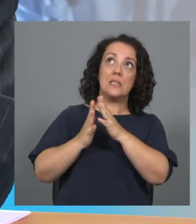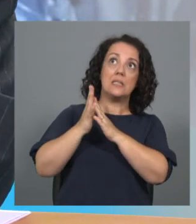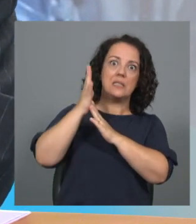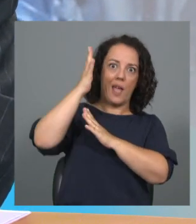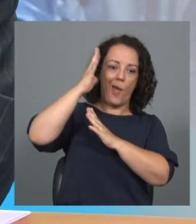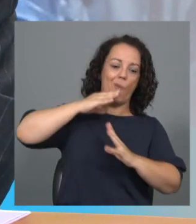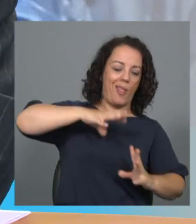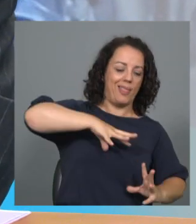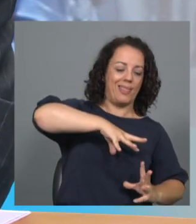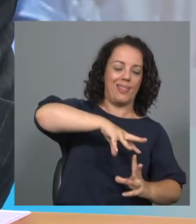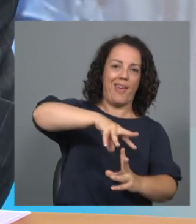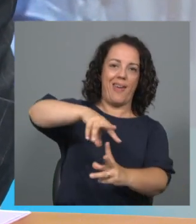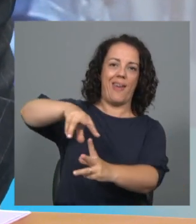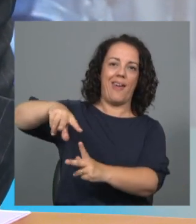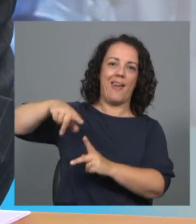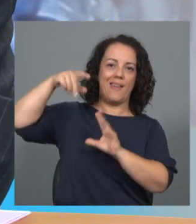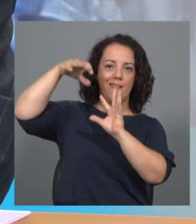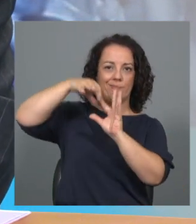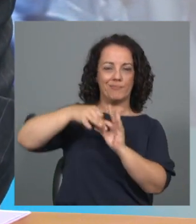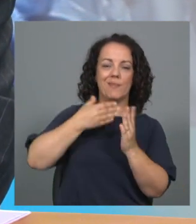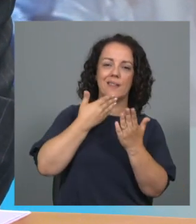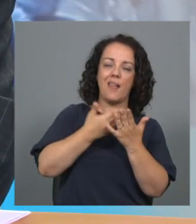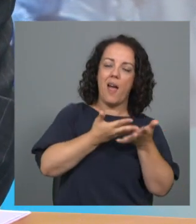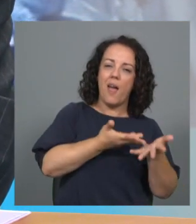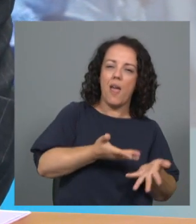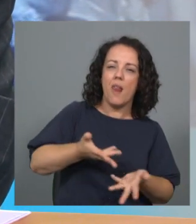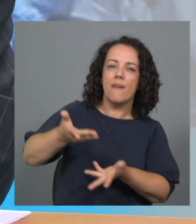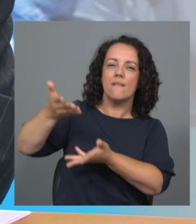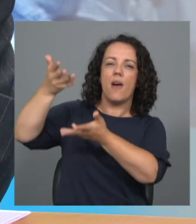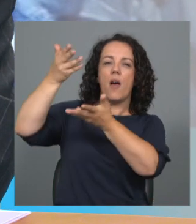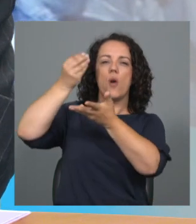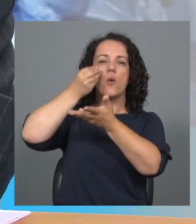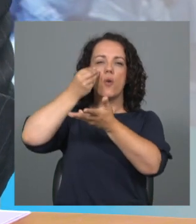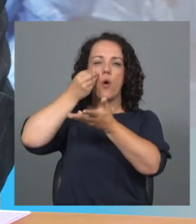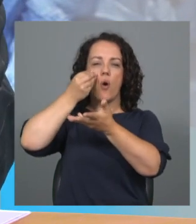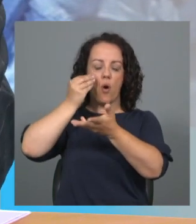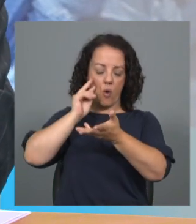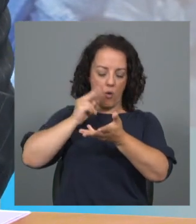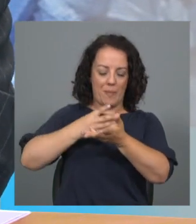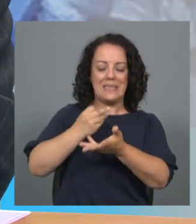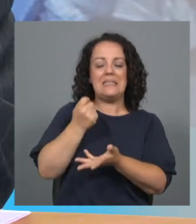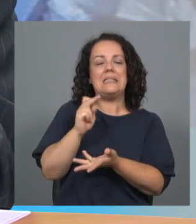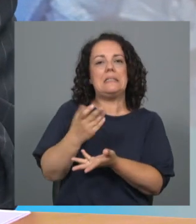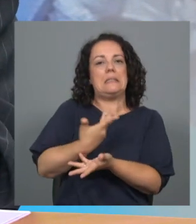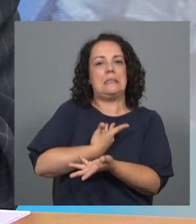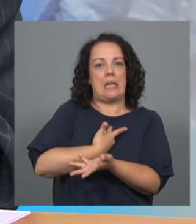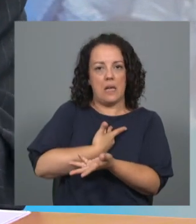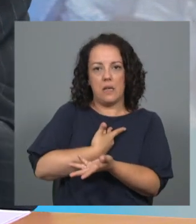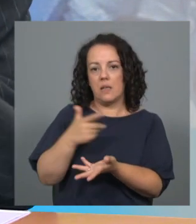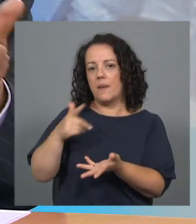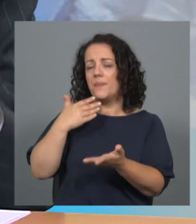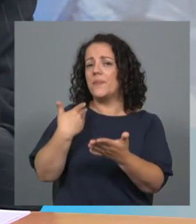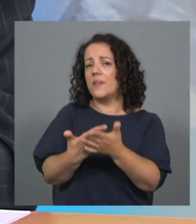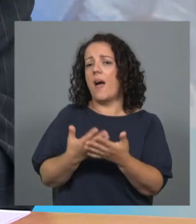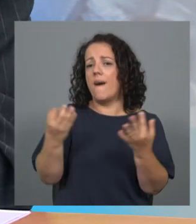portanto precisamos de elevar-nos um bocadinho nestas novas formas de ser para poder chegar, de facto, àquilo que